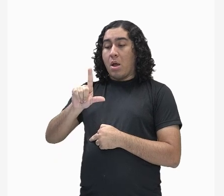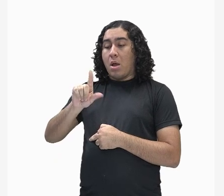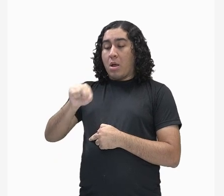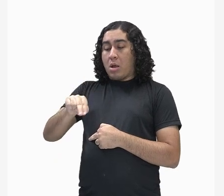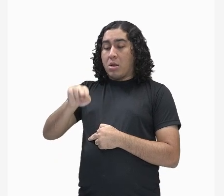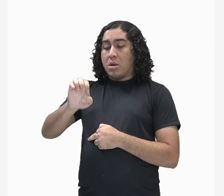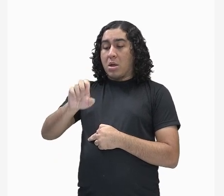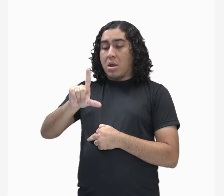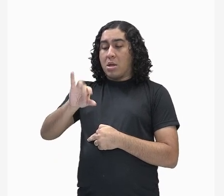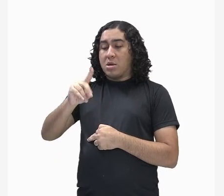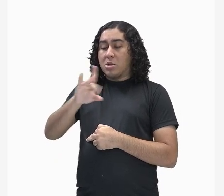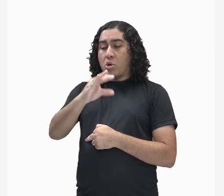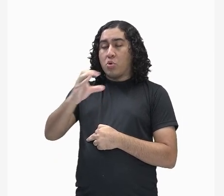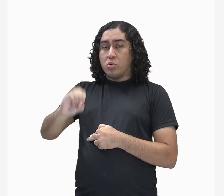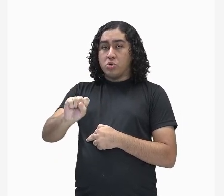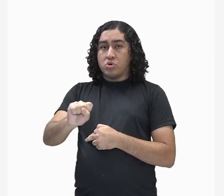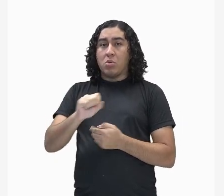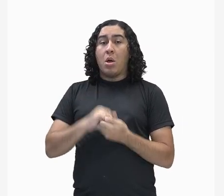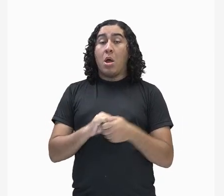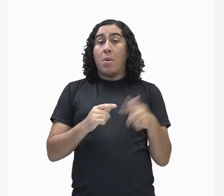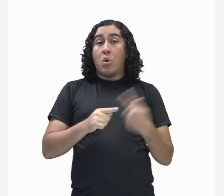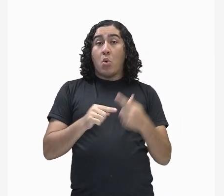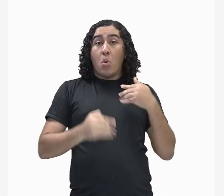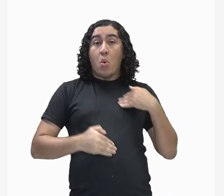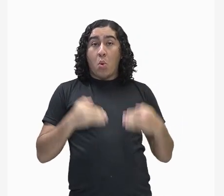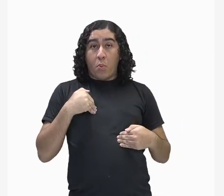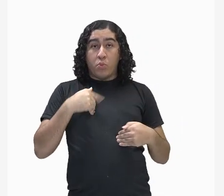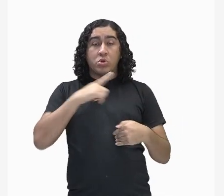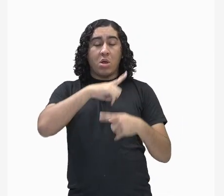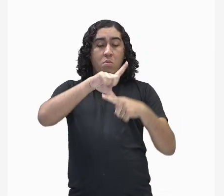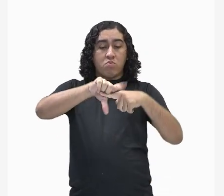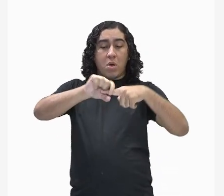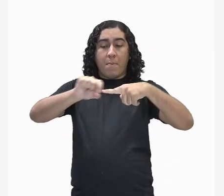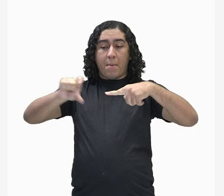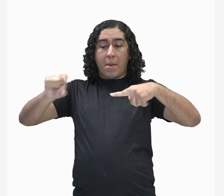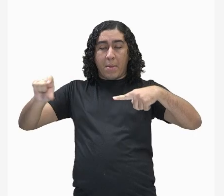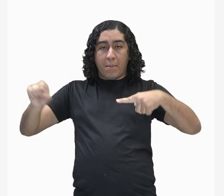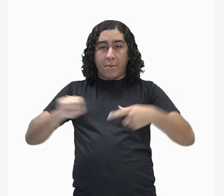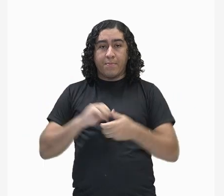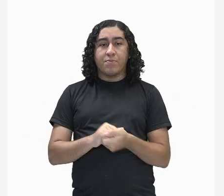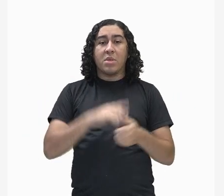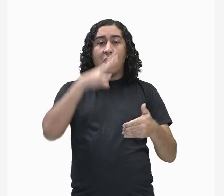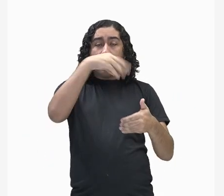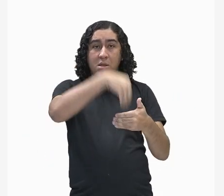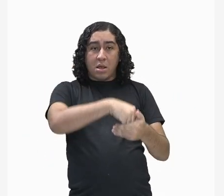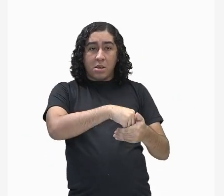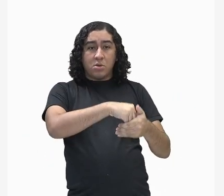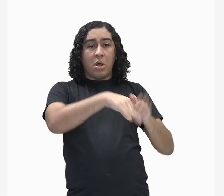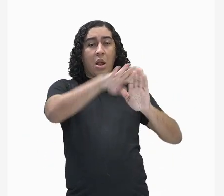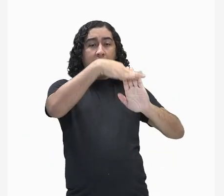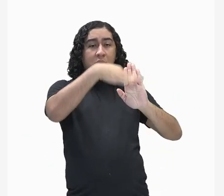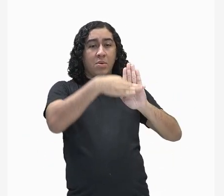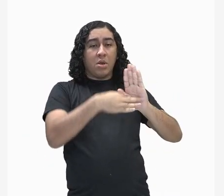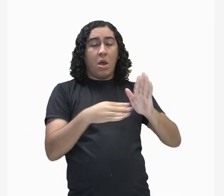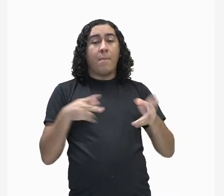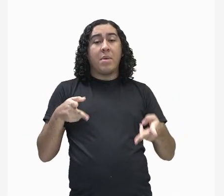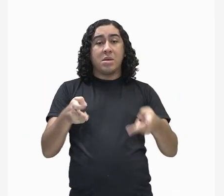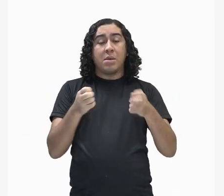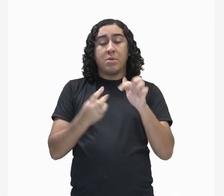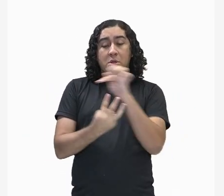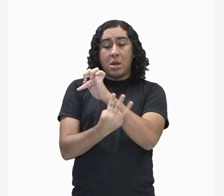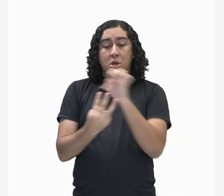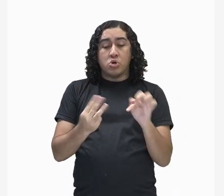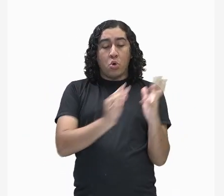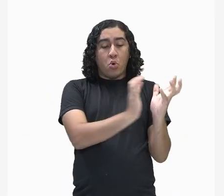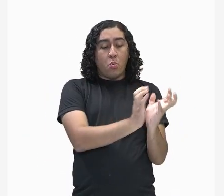é dividido por anéis. E aí, dentro da classificação dos anelídeos, a gente observa aí 3